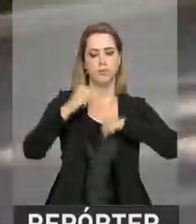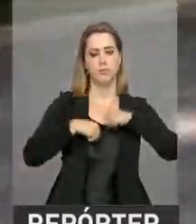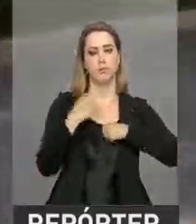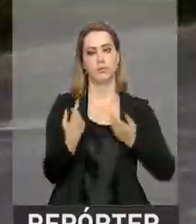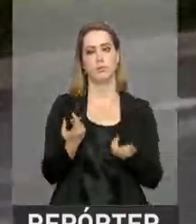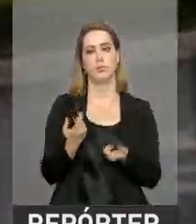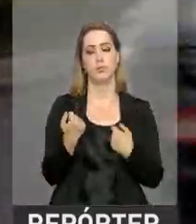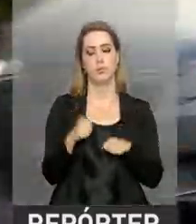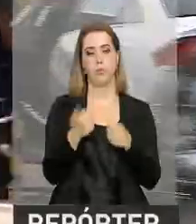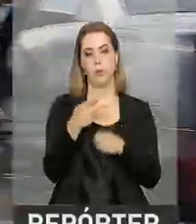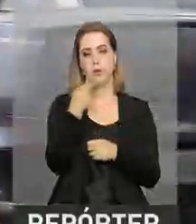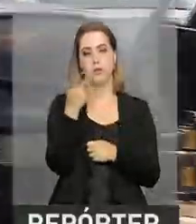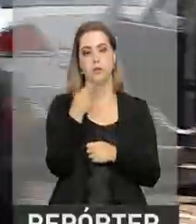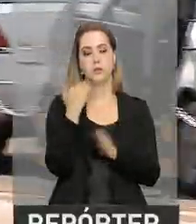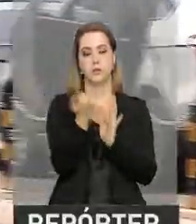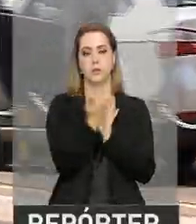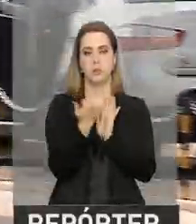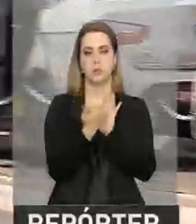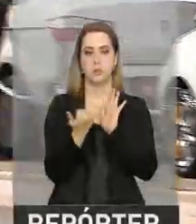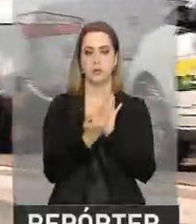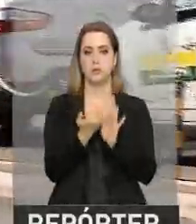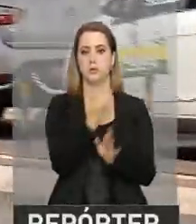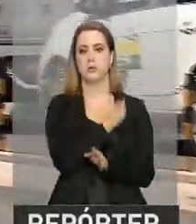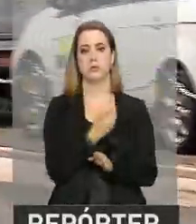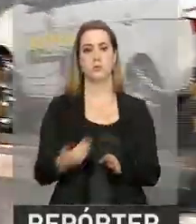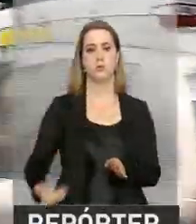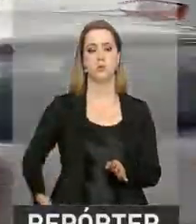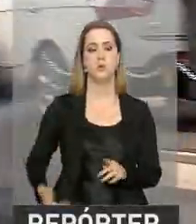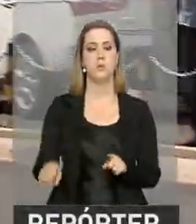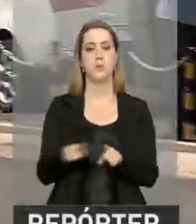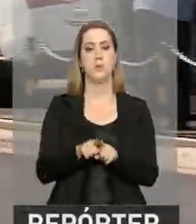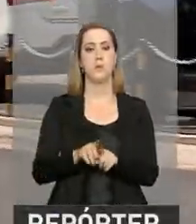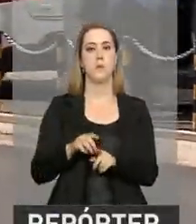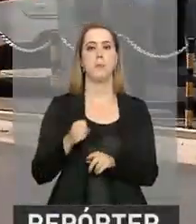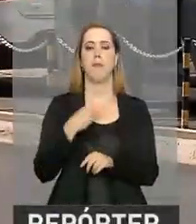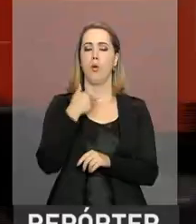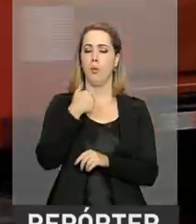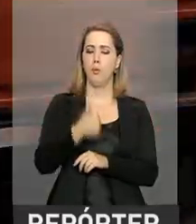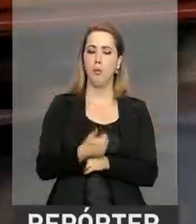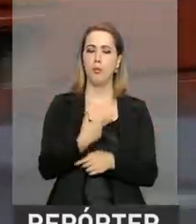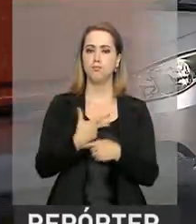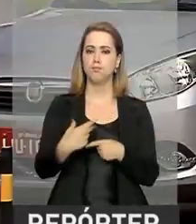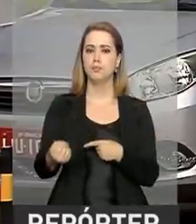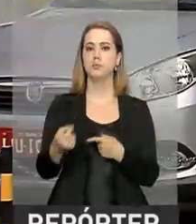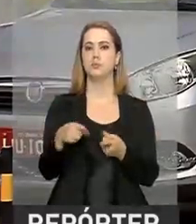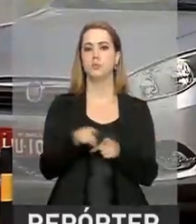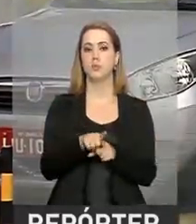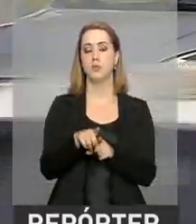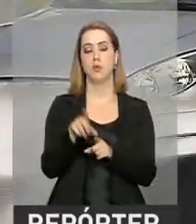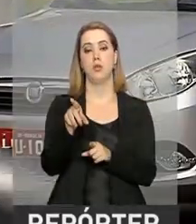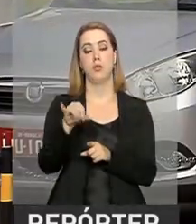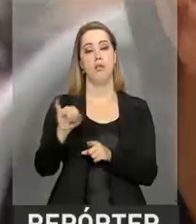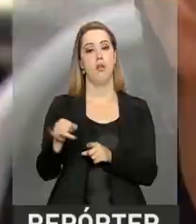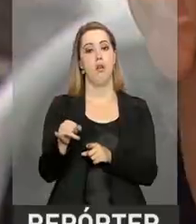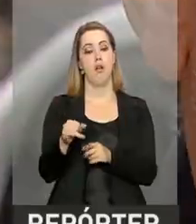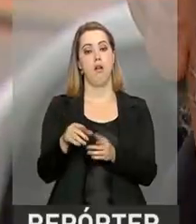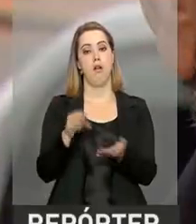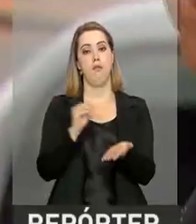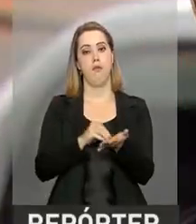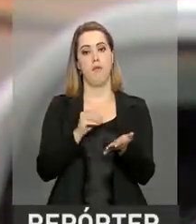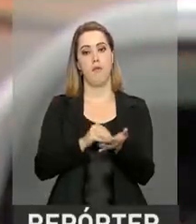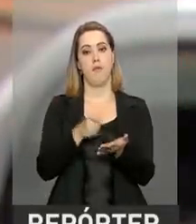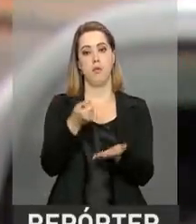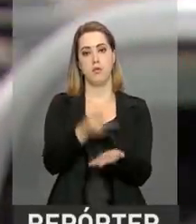ressaltar também que é um programa que o governo vem e tendo bastante sucesso a taxa de inadimplência é mínima com a